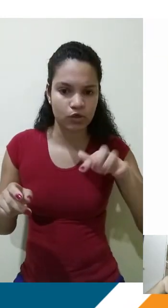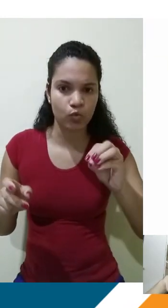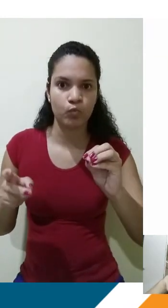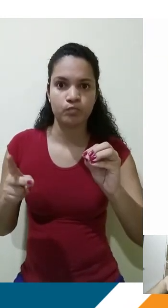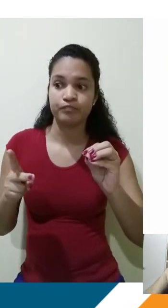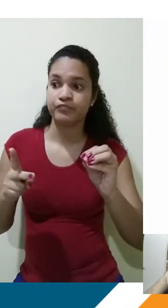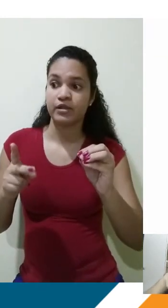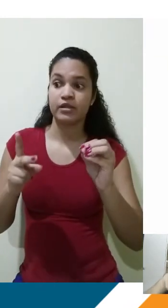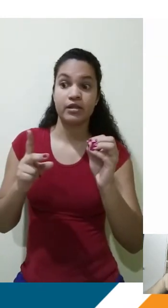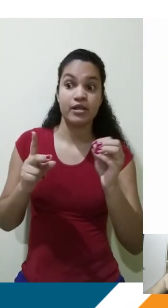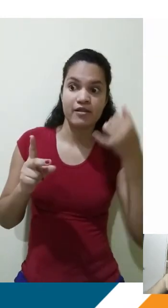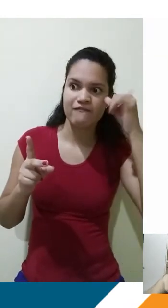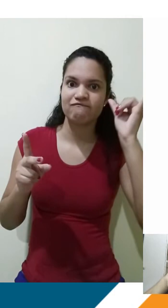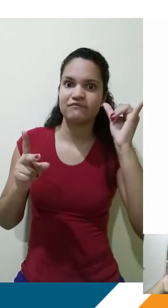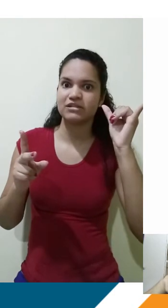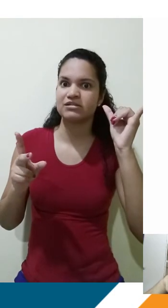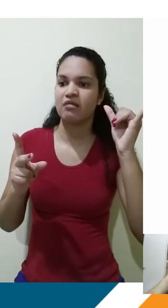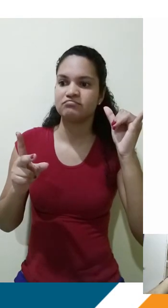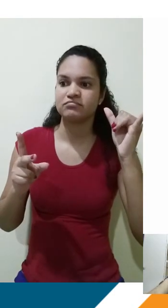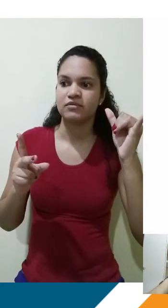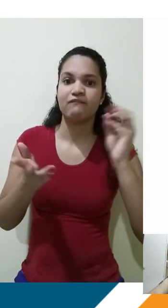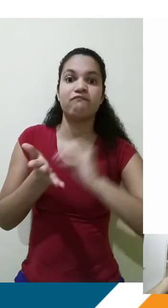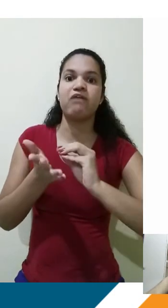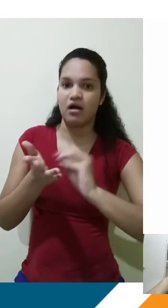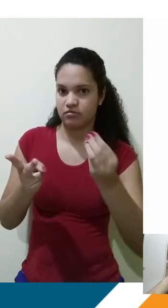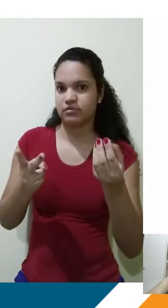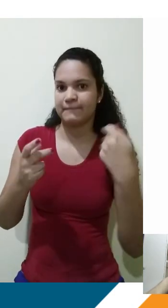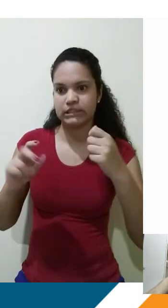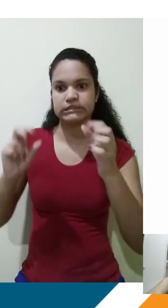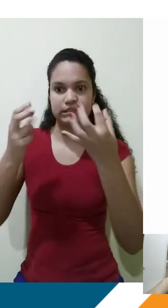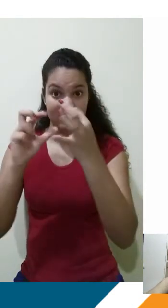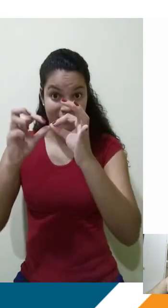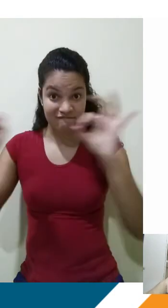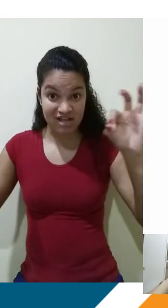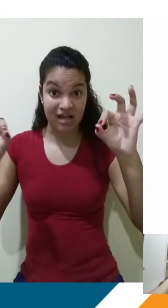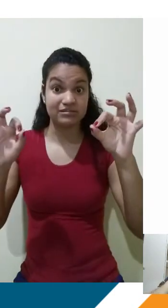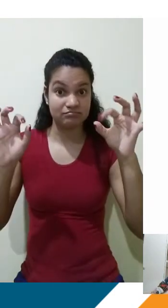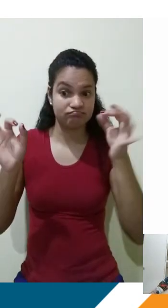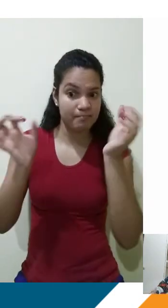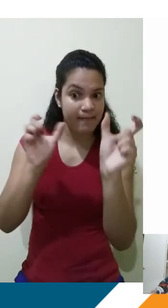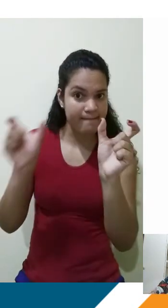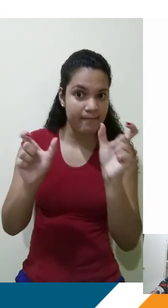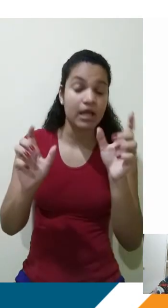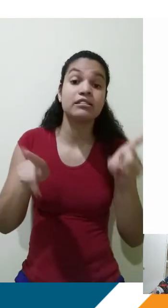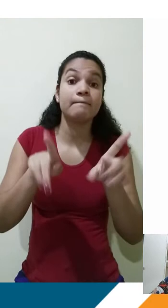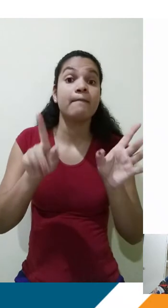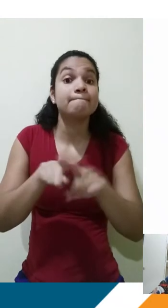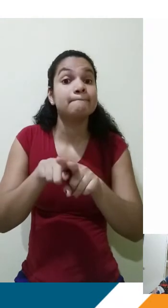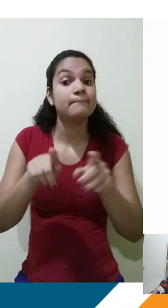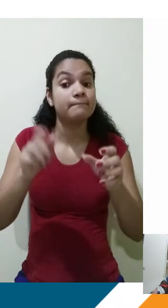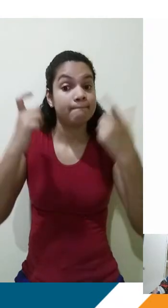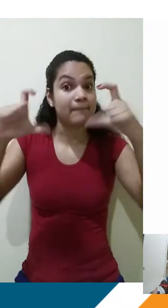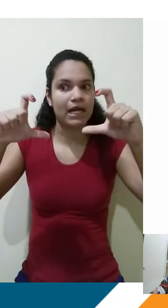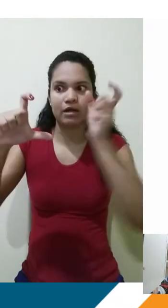os parágrafos, ou usar elementos coesivos inadequados. Esses 4 não são nossos amigos, e a gente tem que estar sempre de olho para não cometer esses